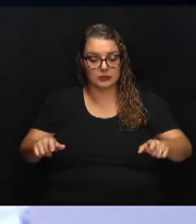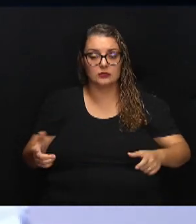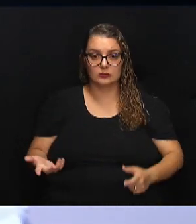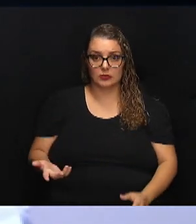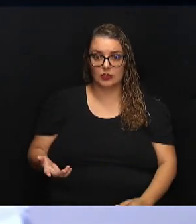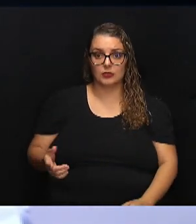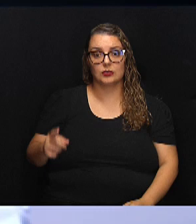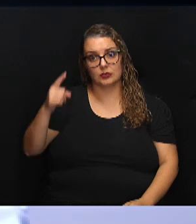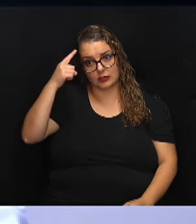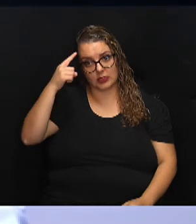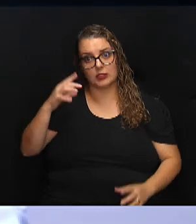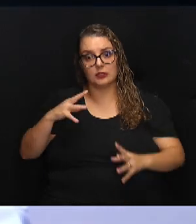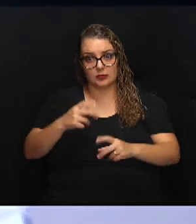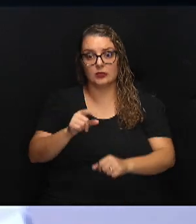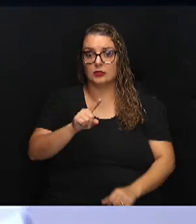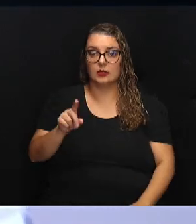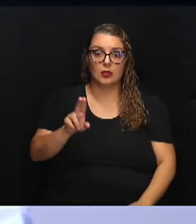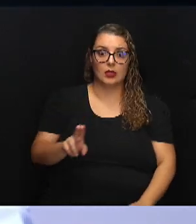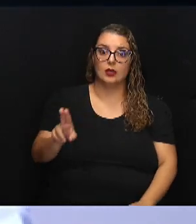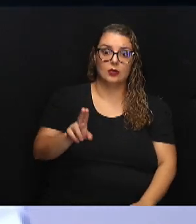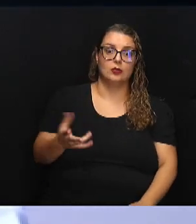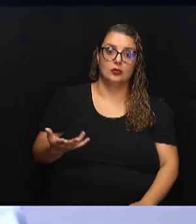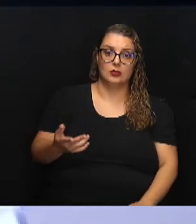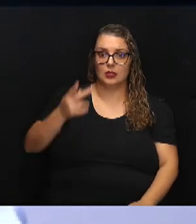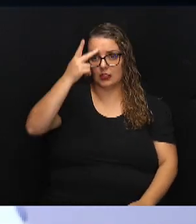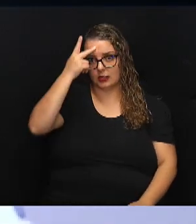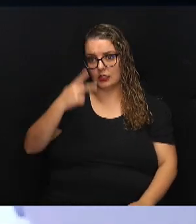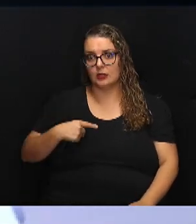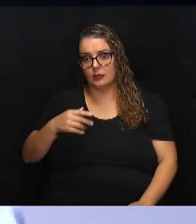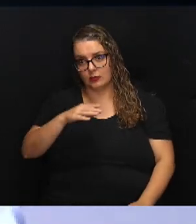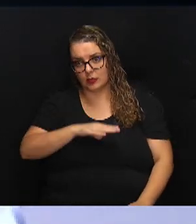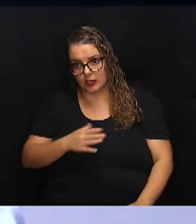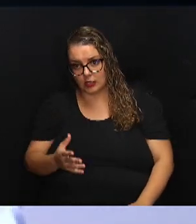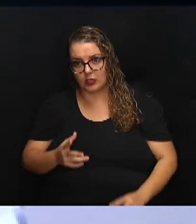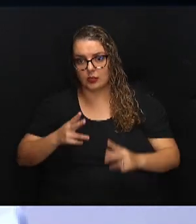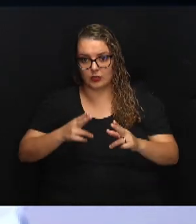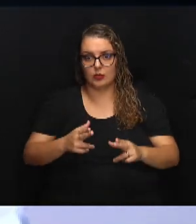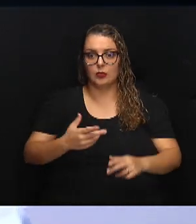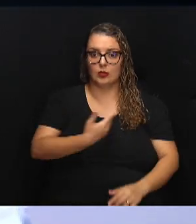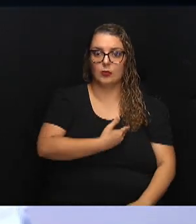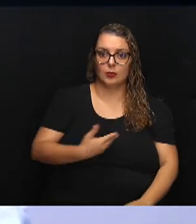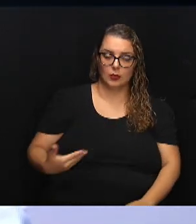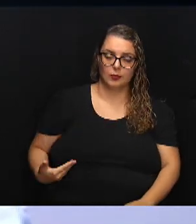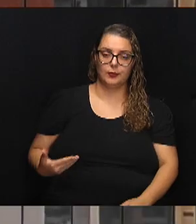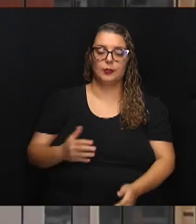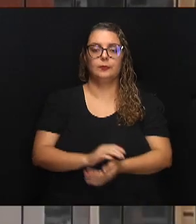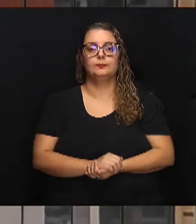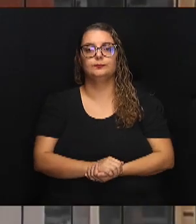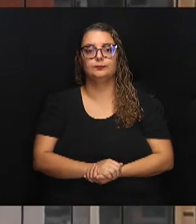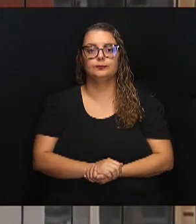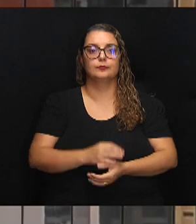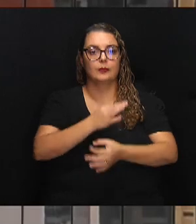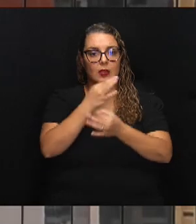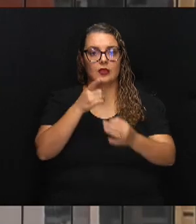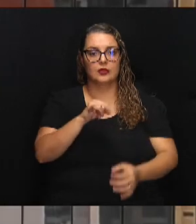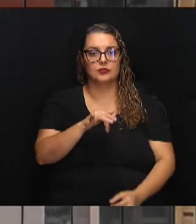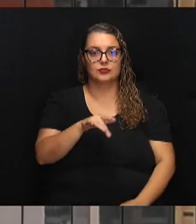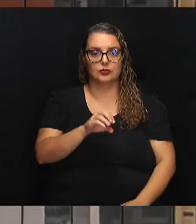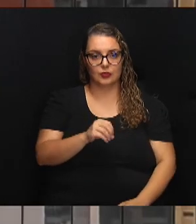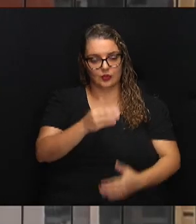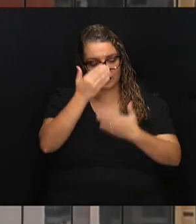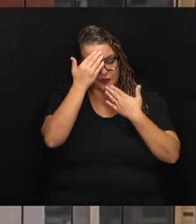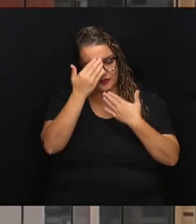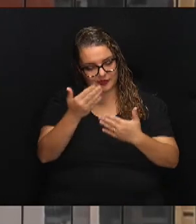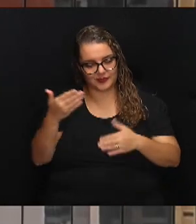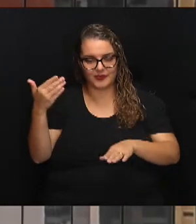no geral, não são usuários das próprias cidades ali como abastecimento público. Perfeito, Diogo. Muito obrigada pela